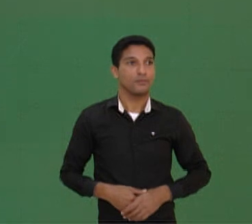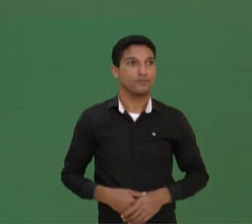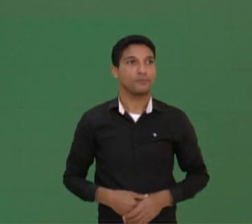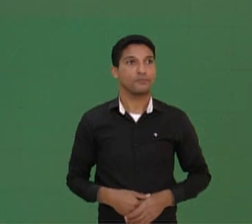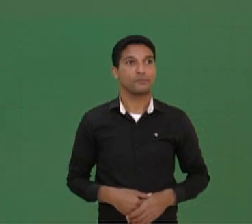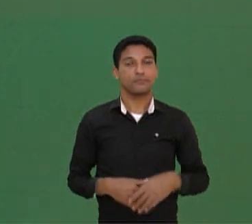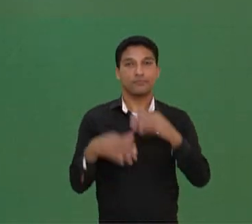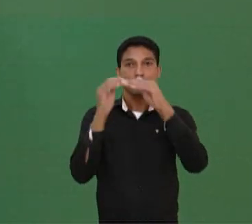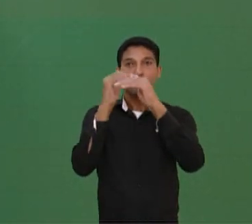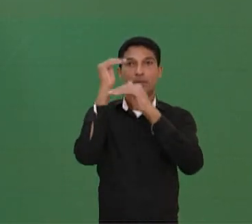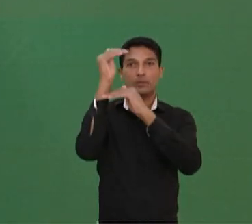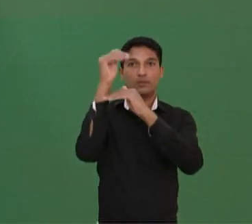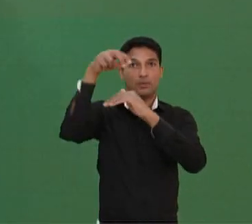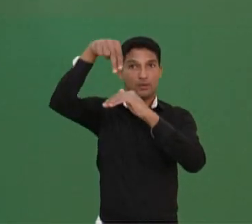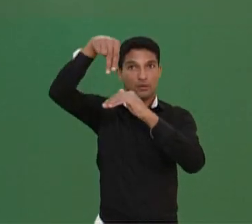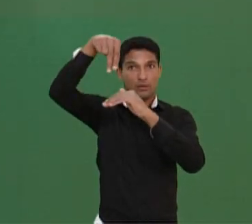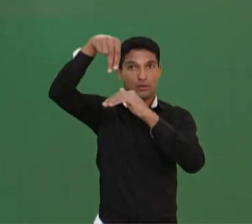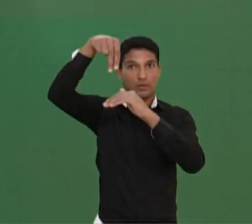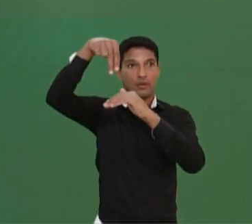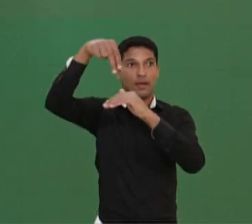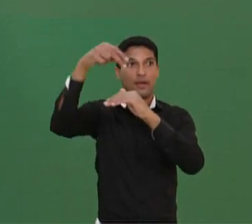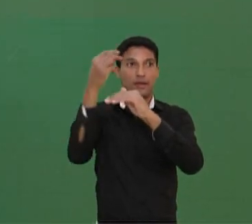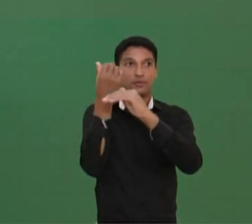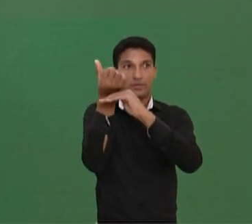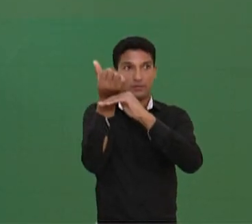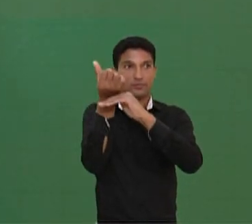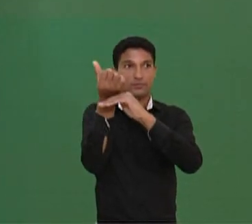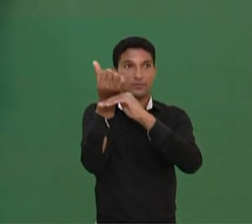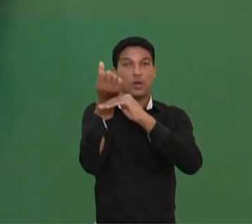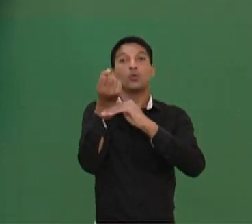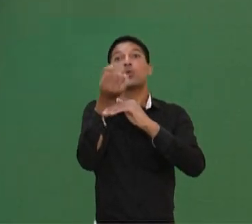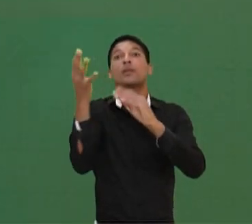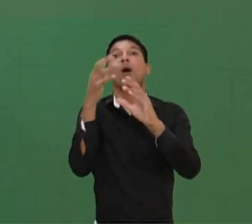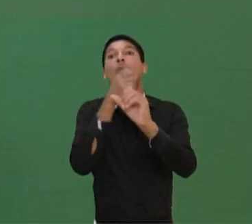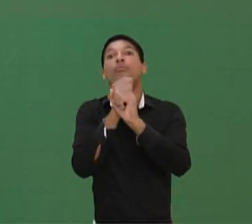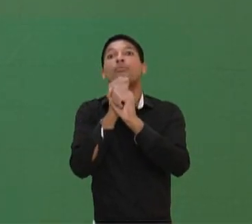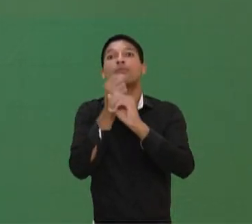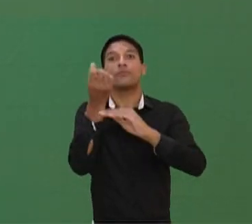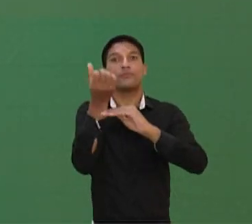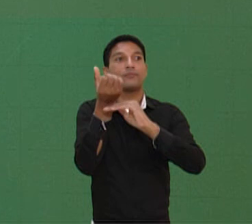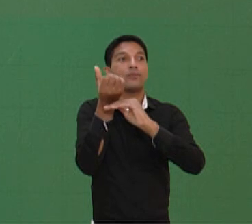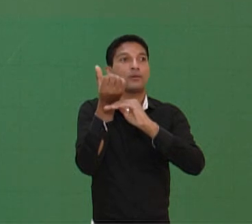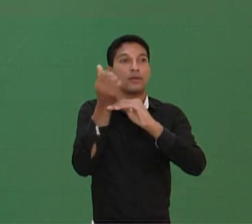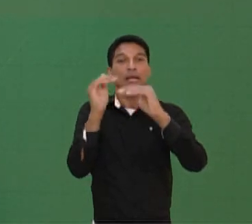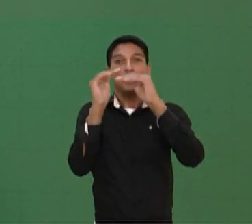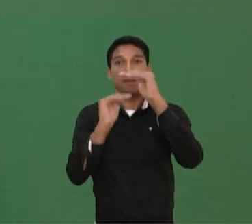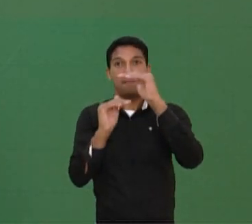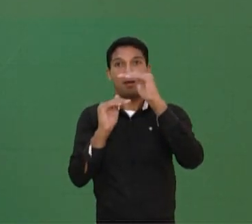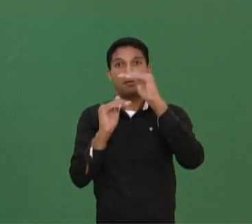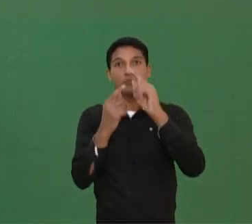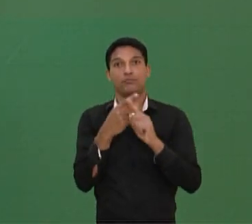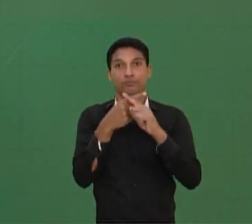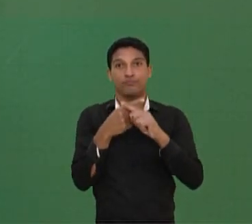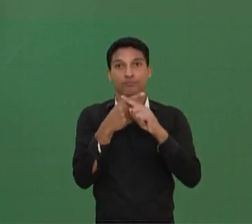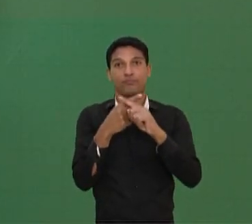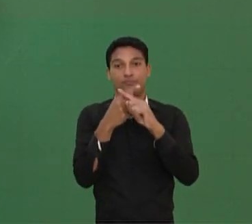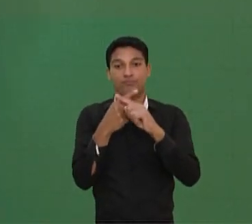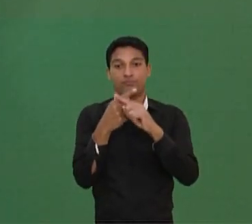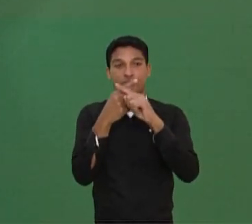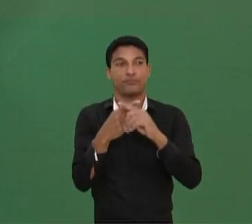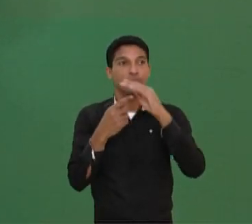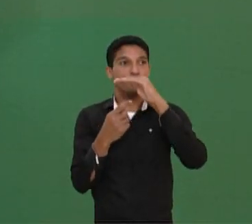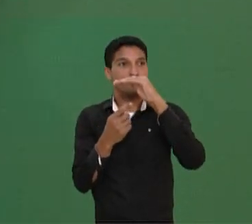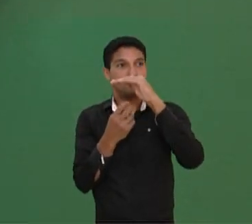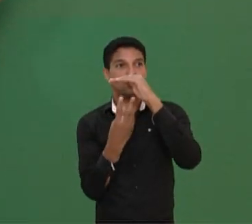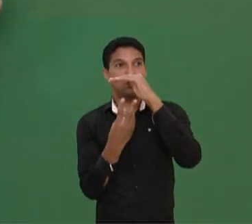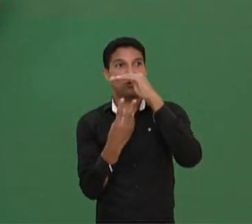Em cima eu vou colocar o n, que é o 6, o total de elementos. E embaixo eu vou multiplicar esses dois. Então, vai ficar 2